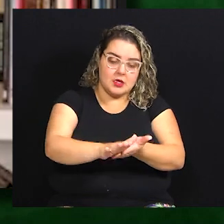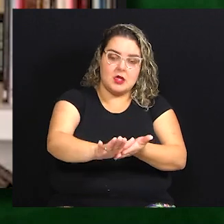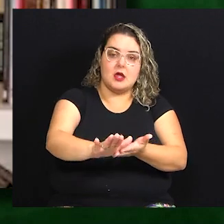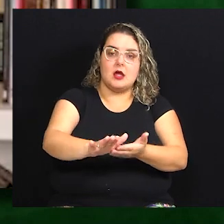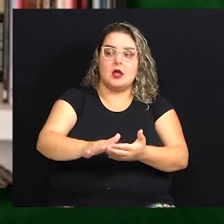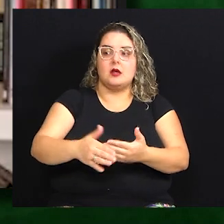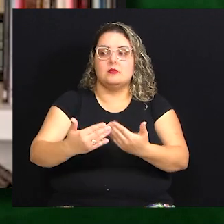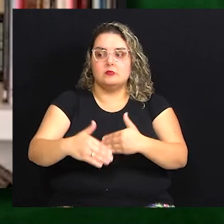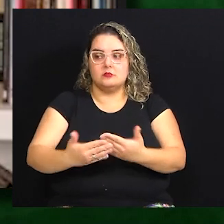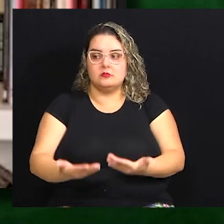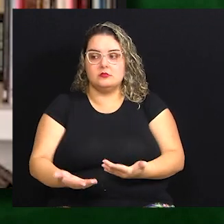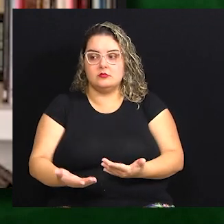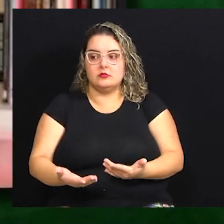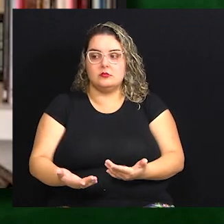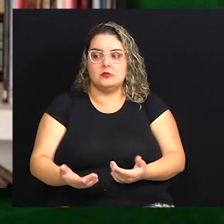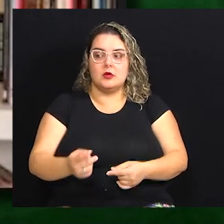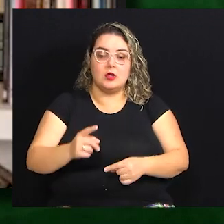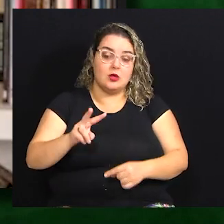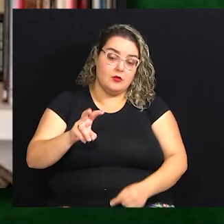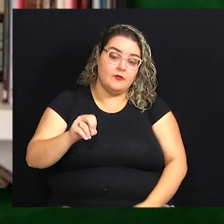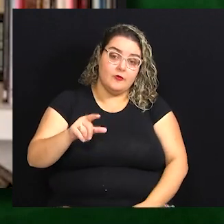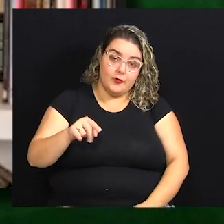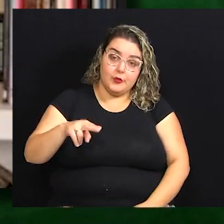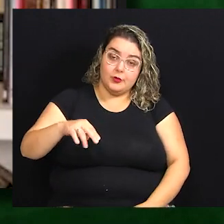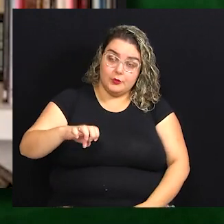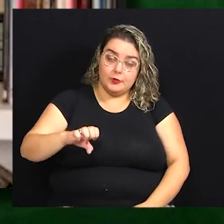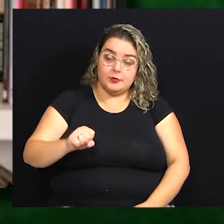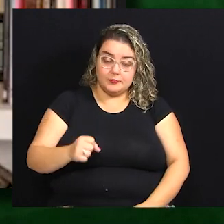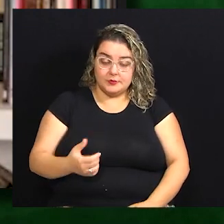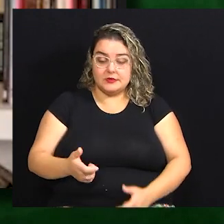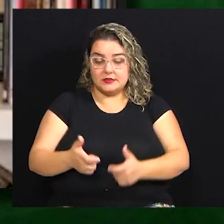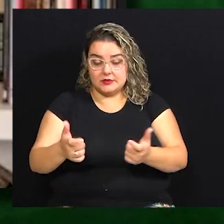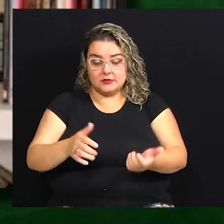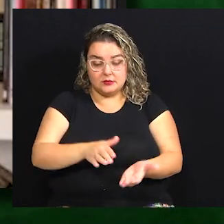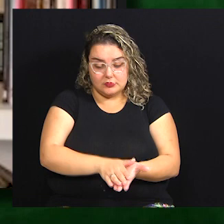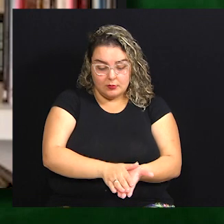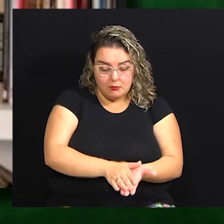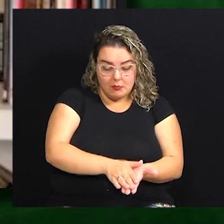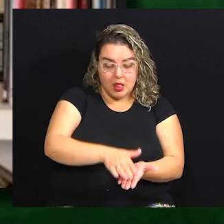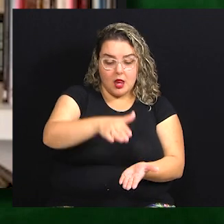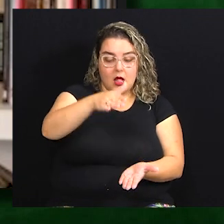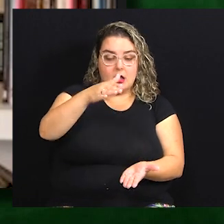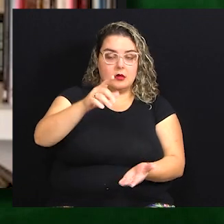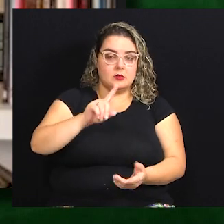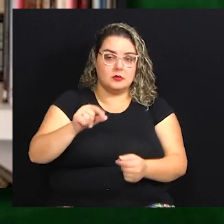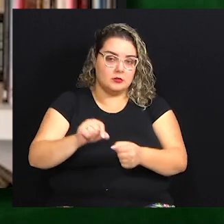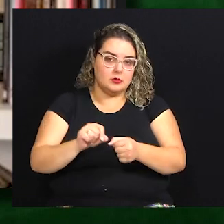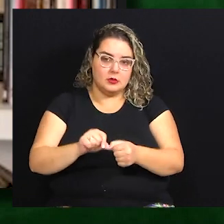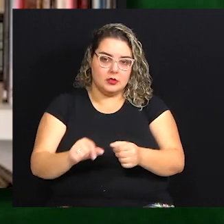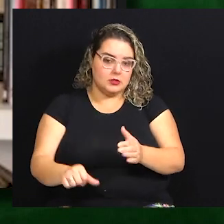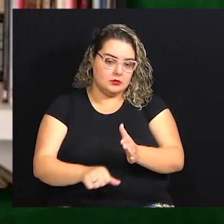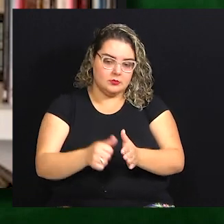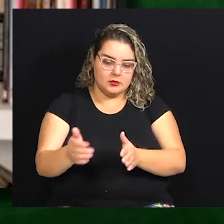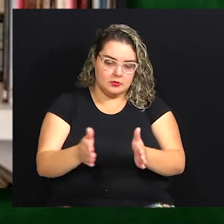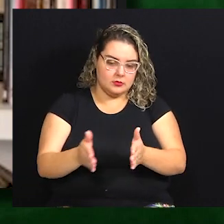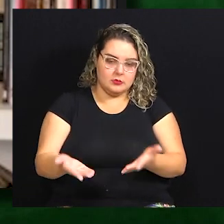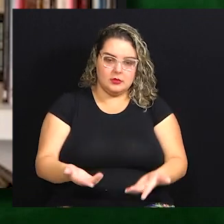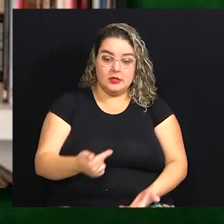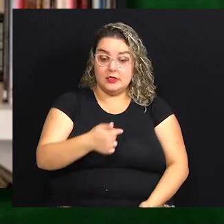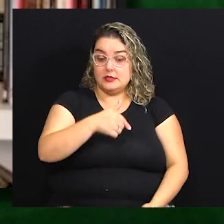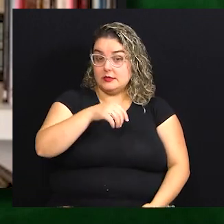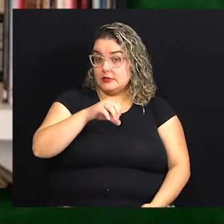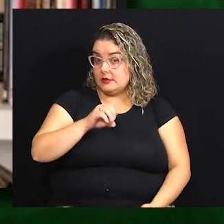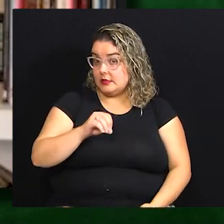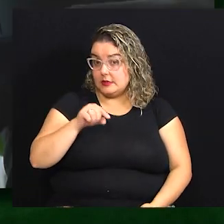provas em volumes grandes. Tanto assim que a gente não faz na primeira fase, porque é inviável imprimir 70